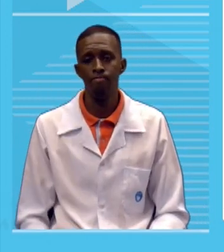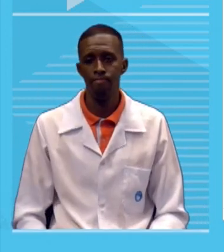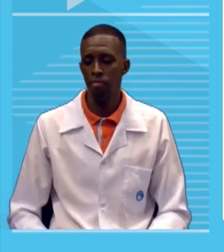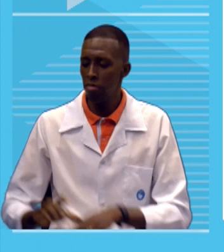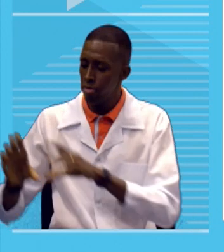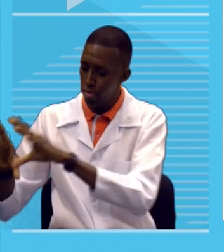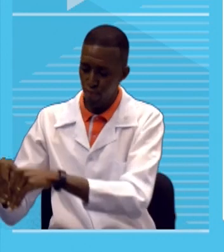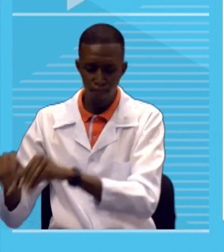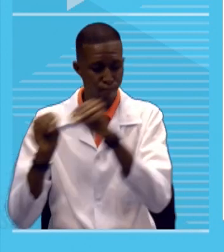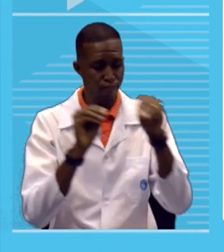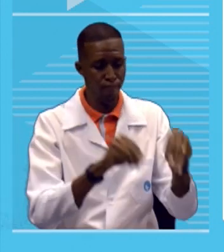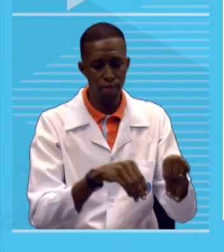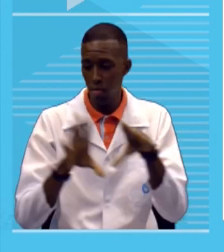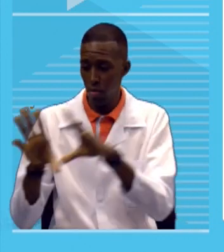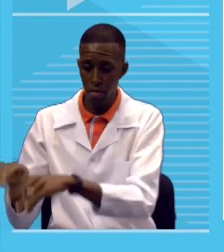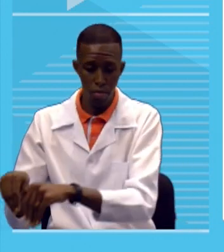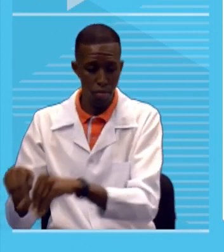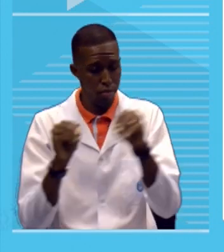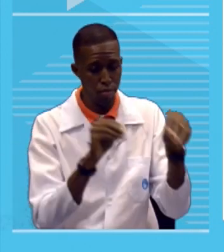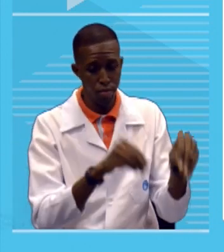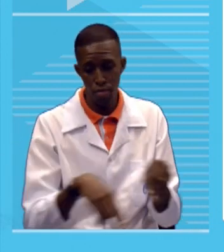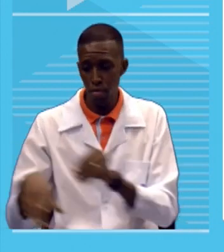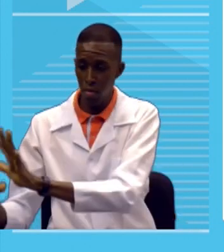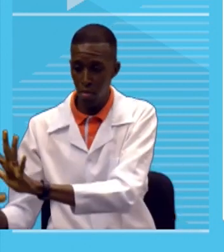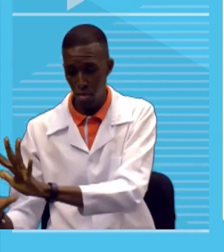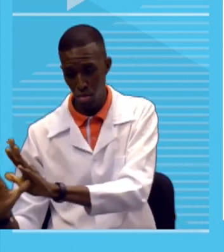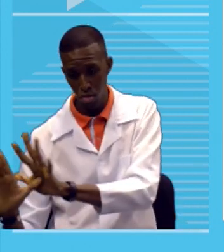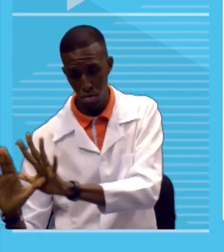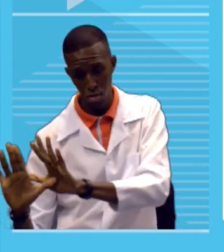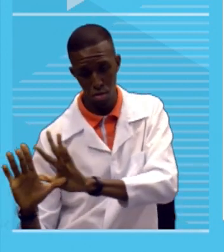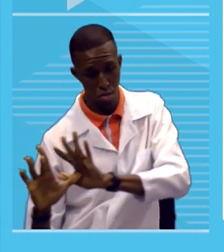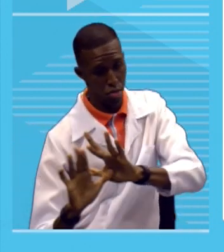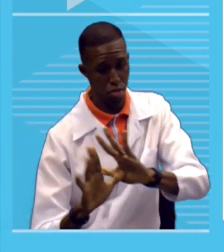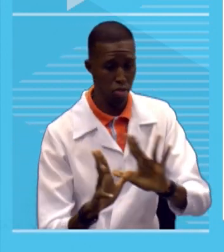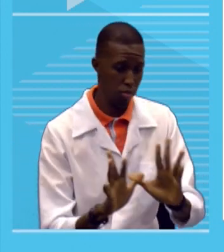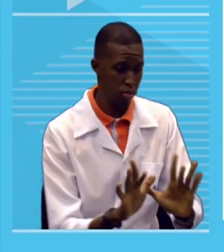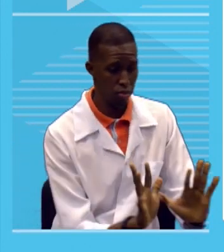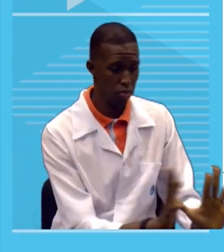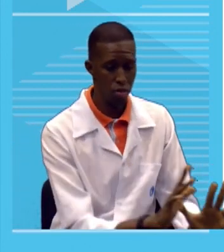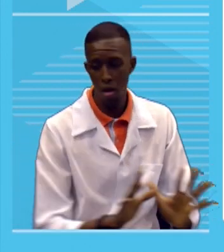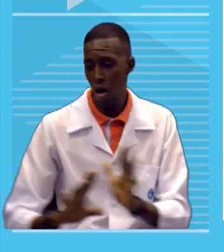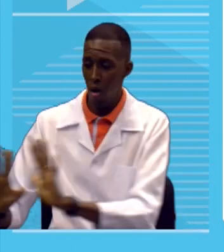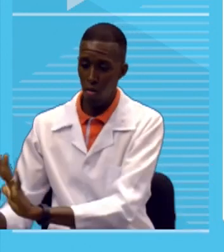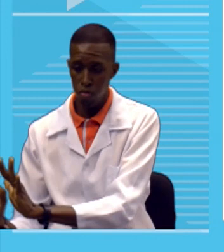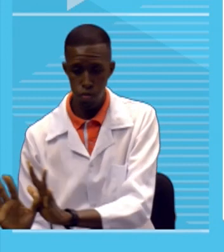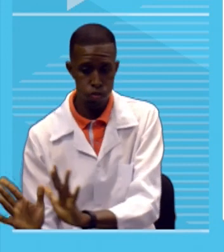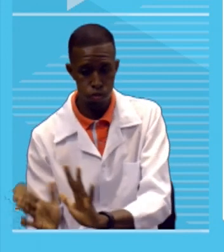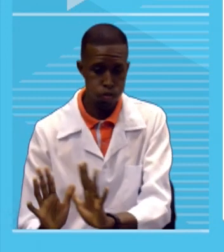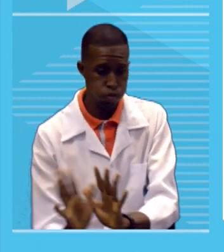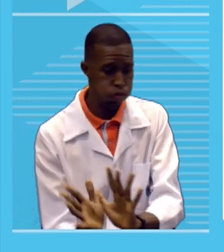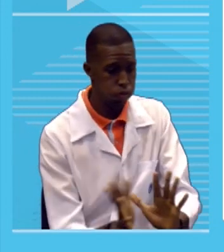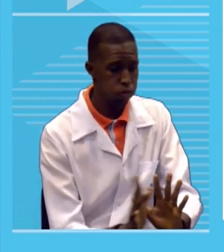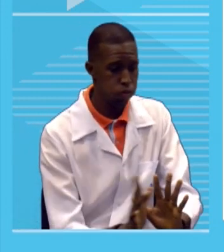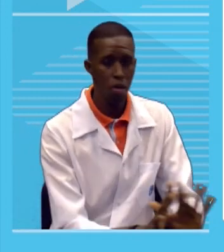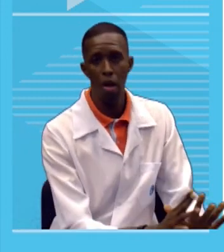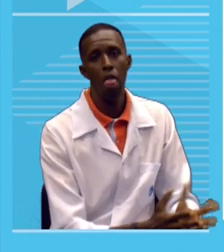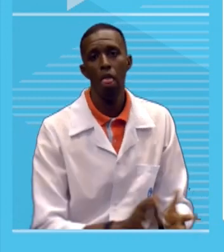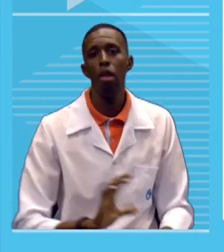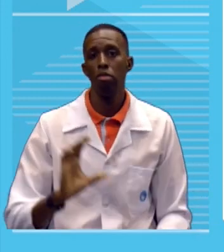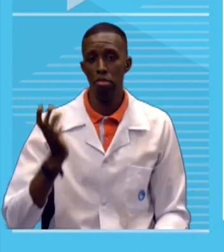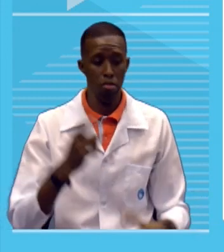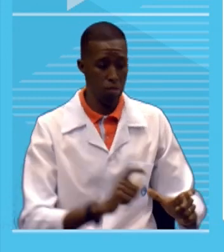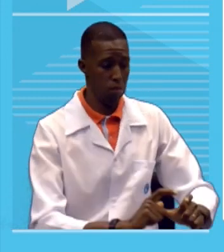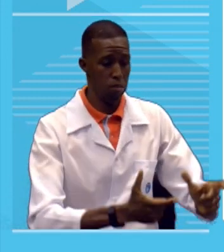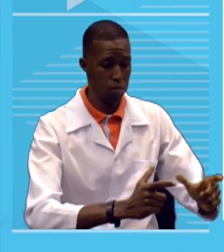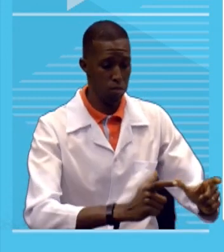essa cidade ela começa a expandir cada vez mais. Então, nós temos aqui o crescimento da quantidade de cidades no